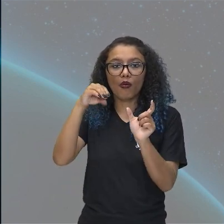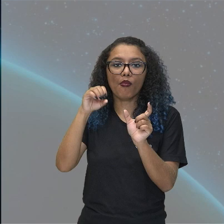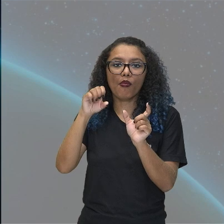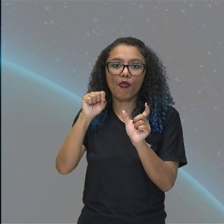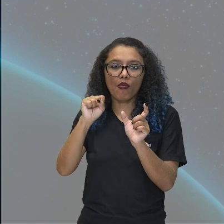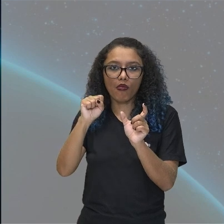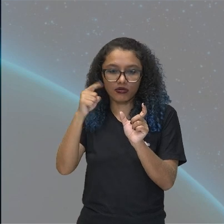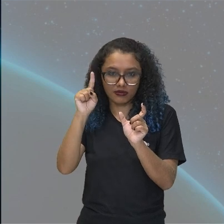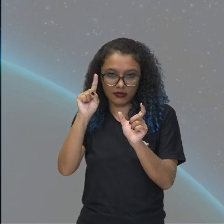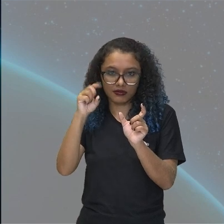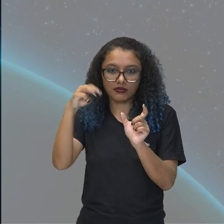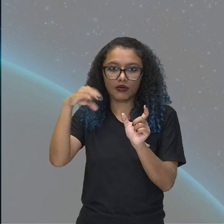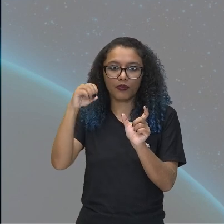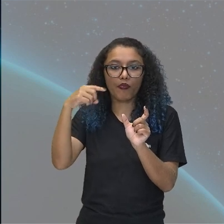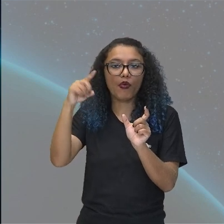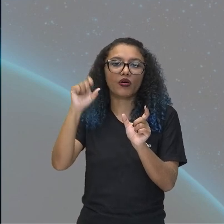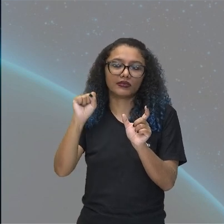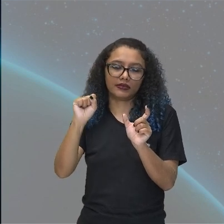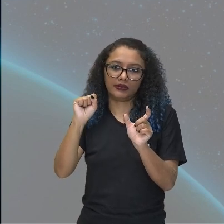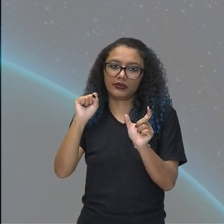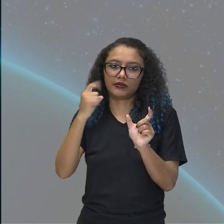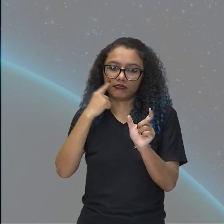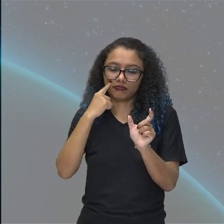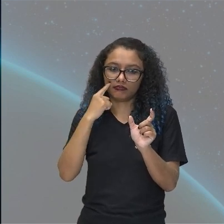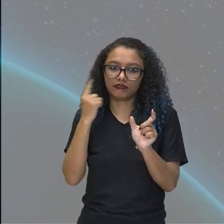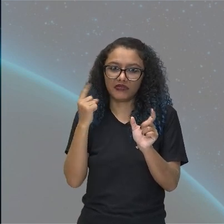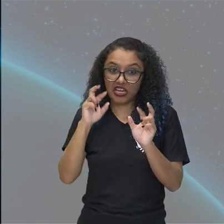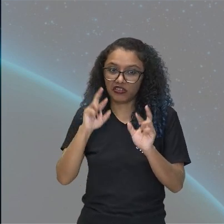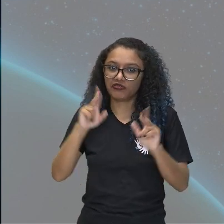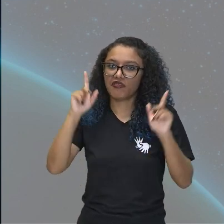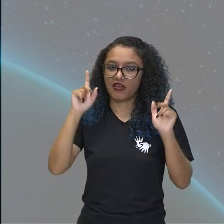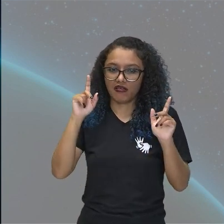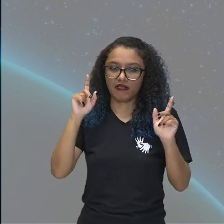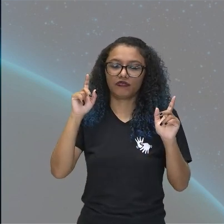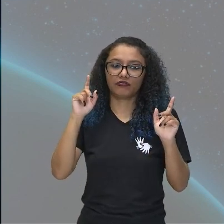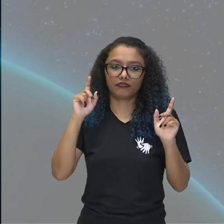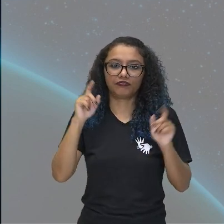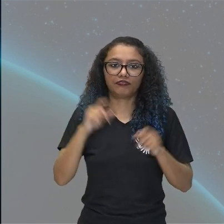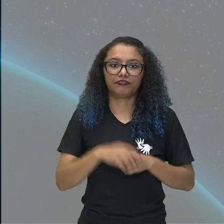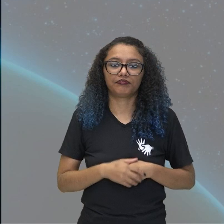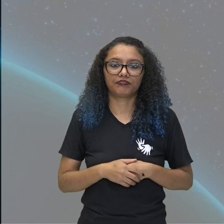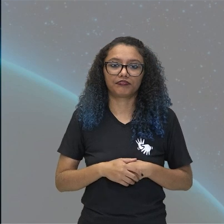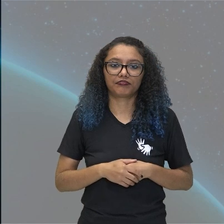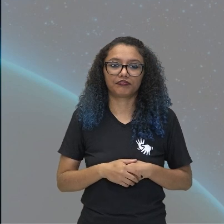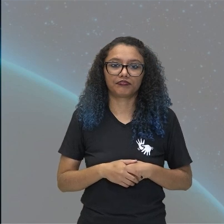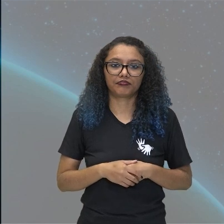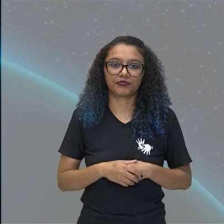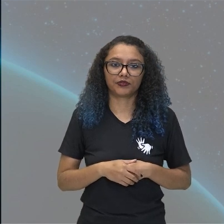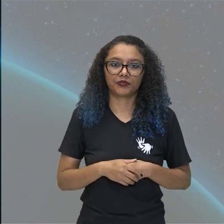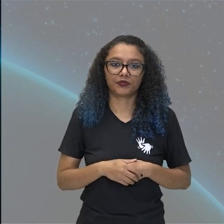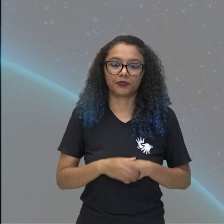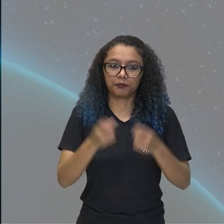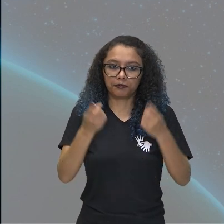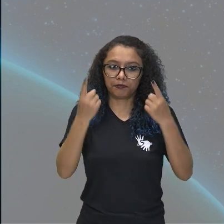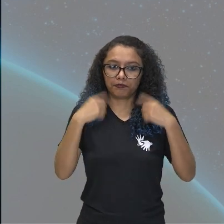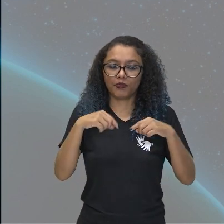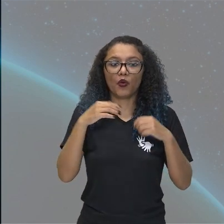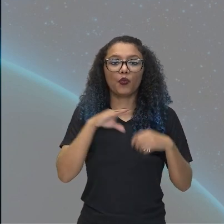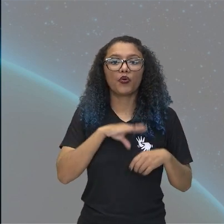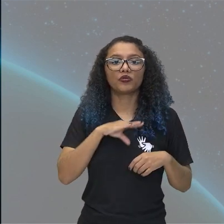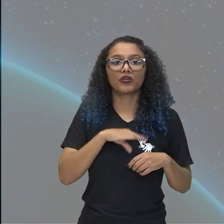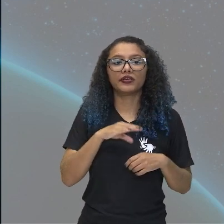atmosfera. Então, atmosfera, bem diferente. No português eu tenho